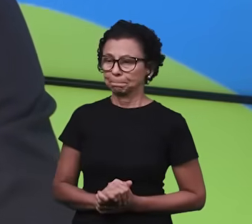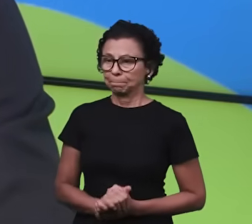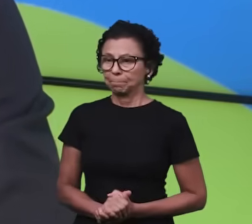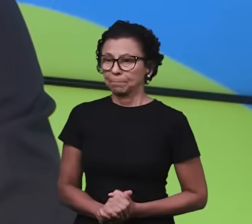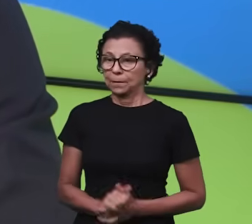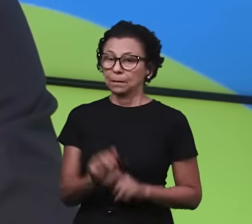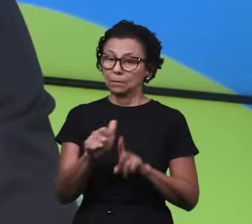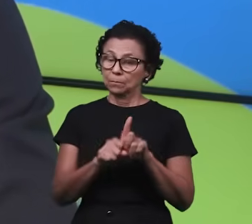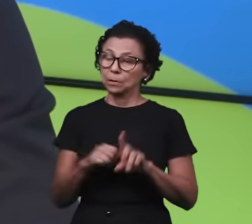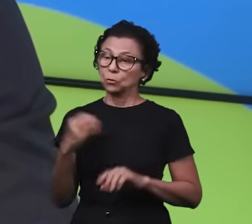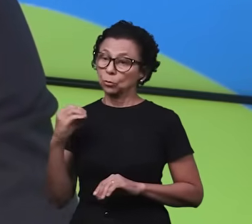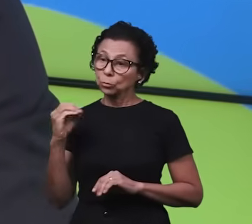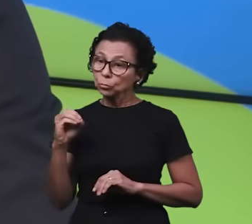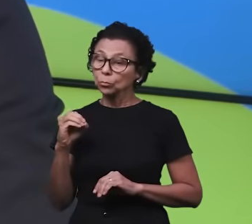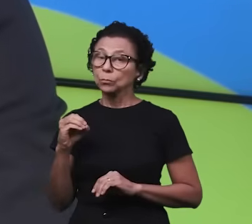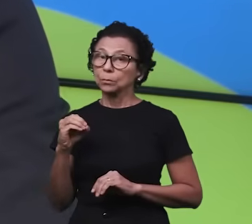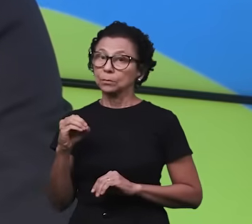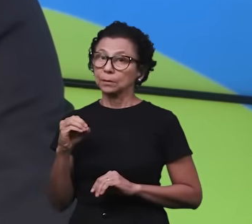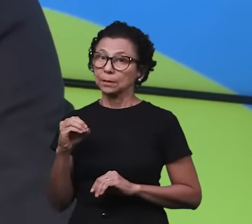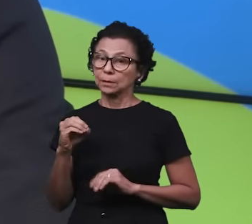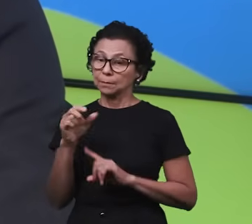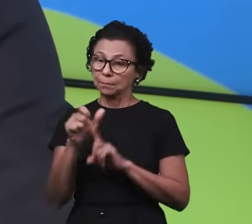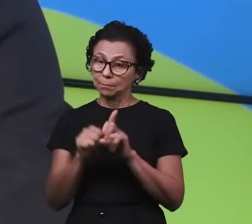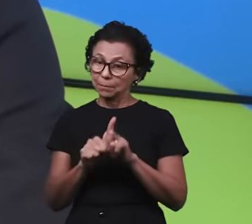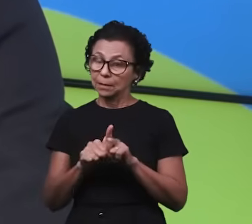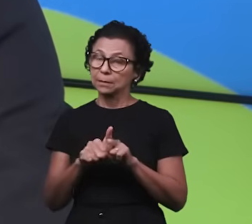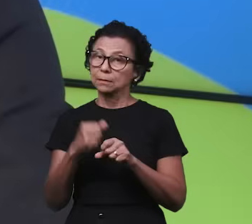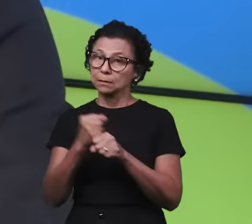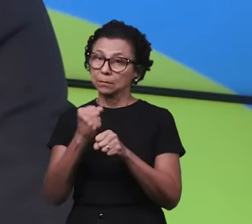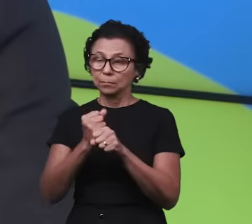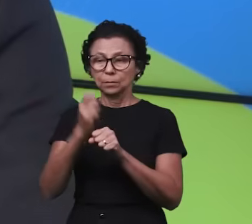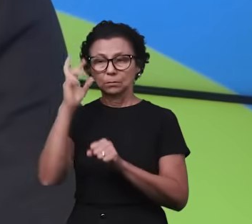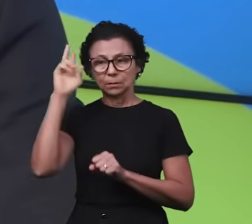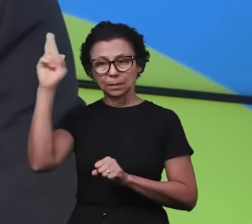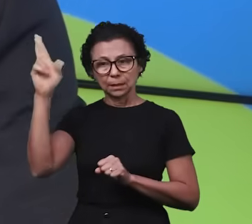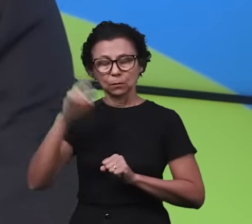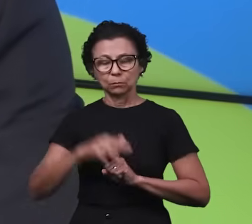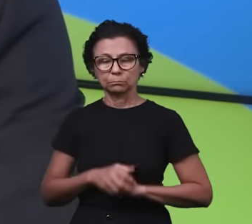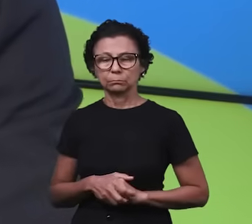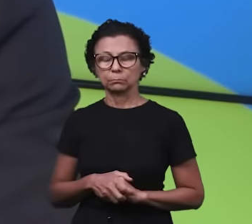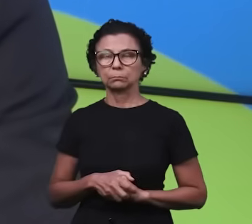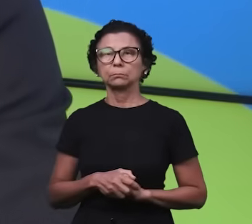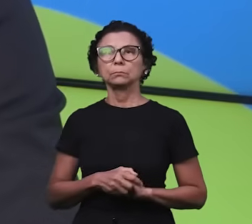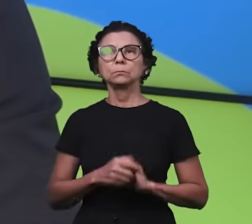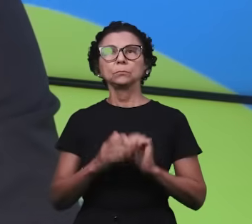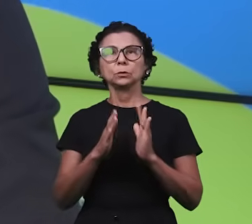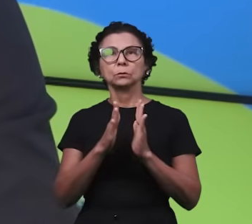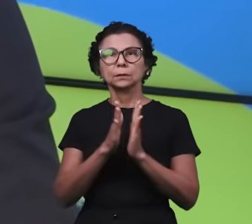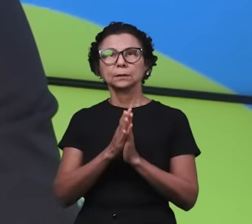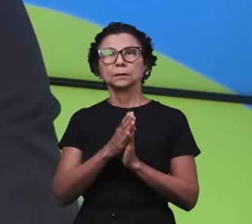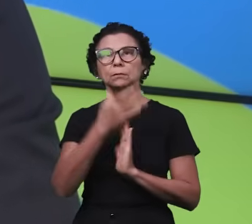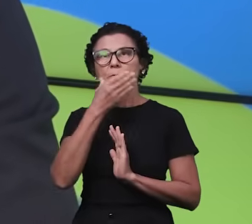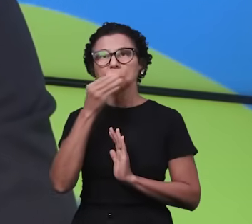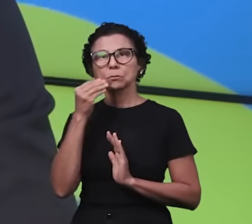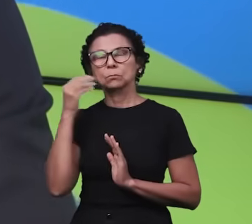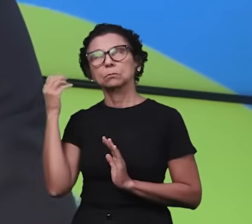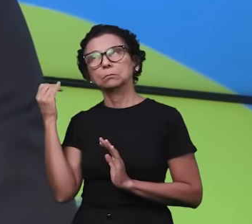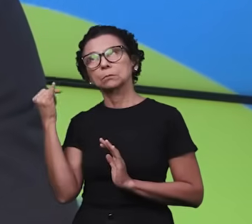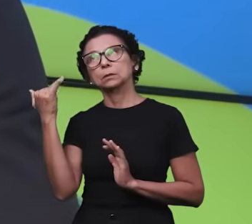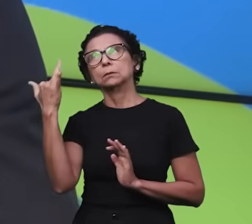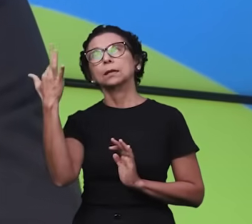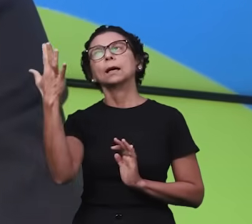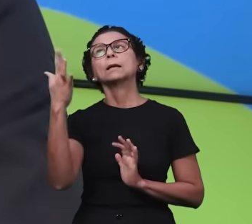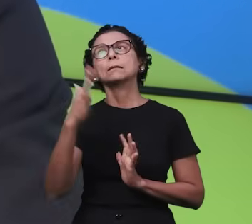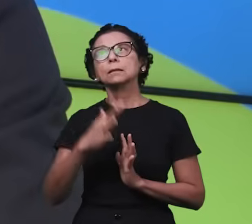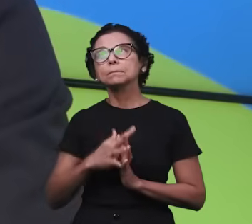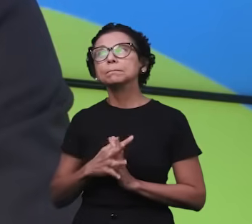né? Então foi assim, a oração, o jejum e a madrugada em prol daquela necessidade que eu tinha.